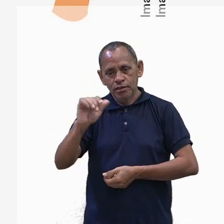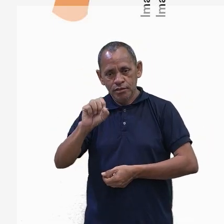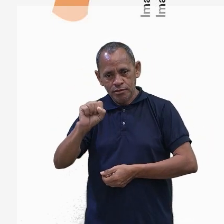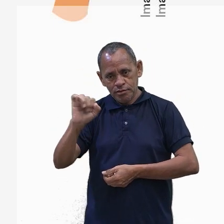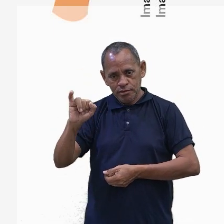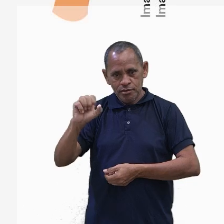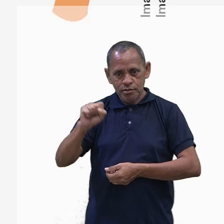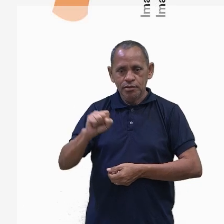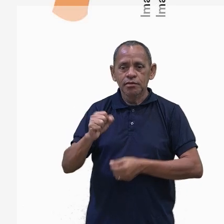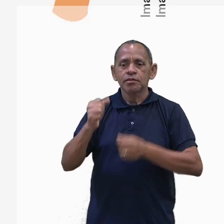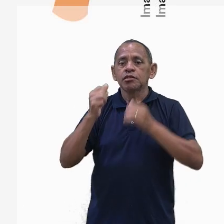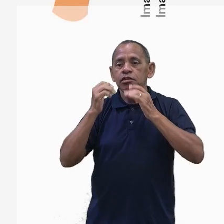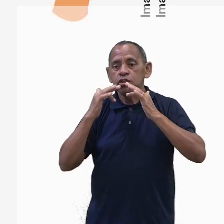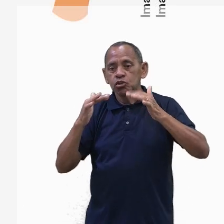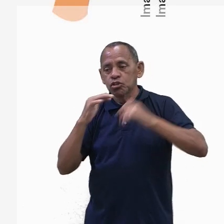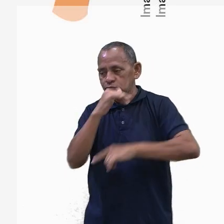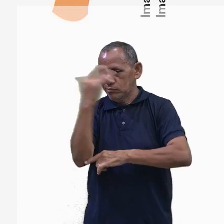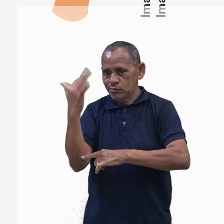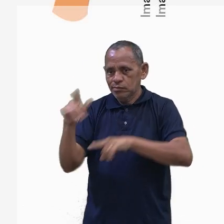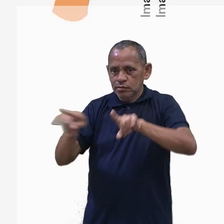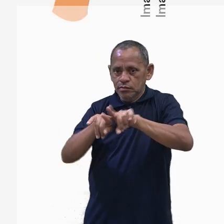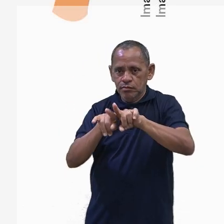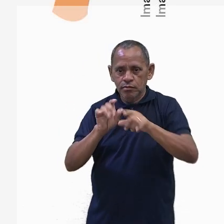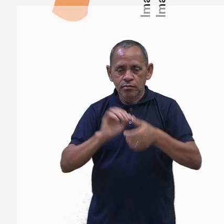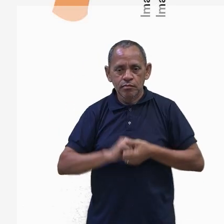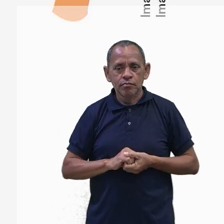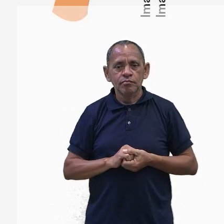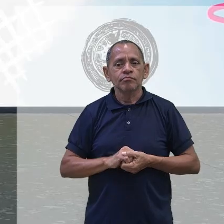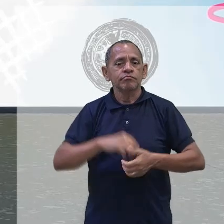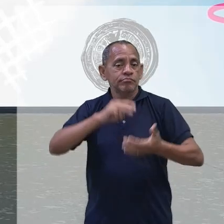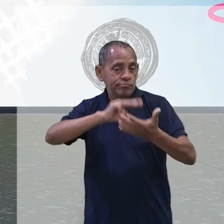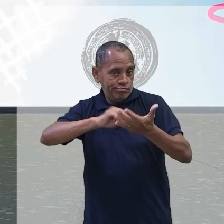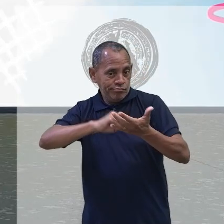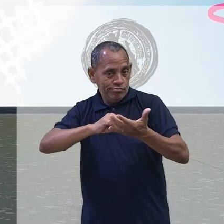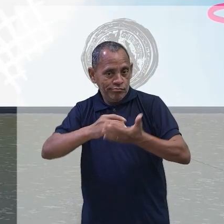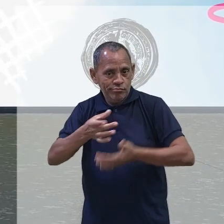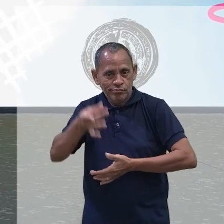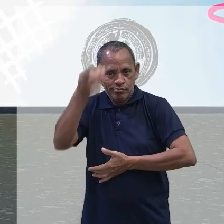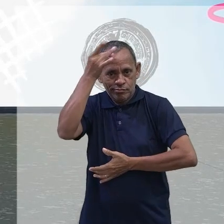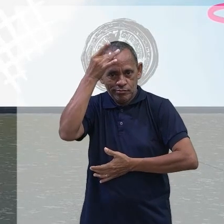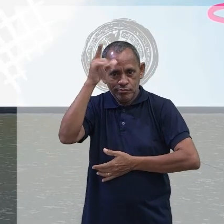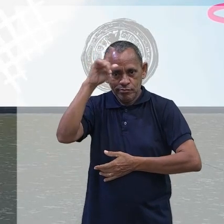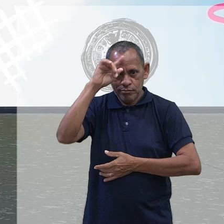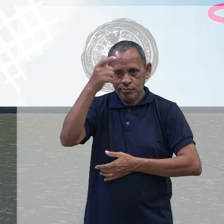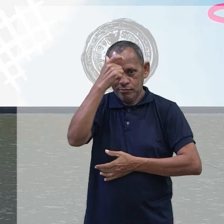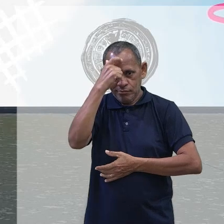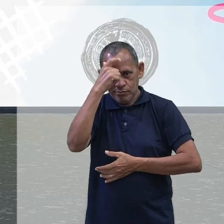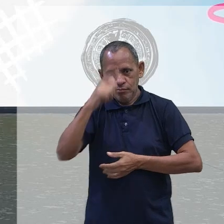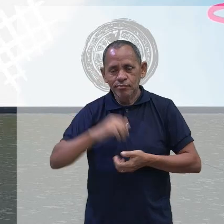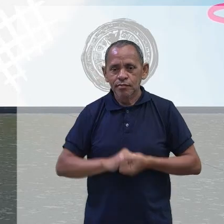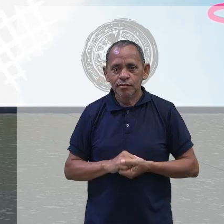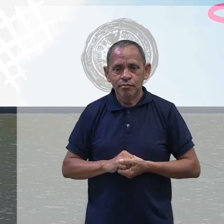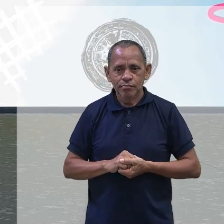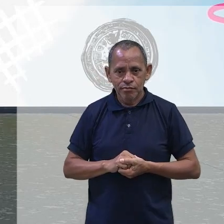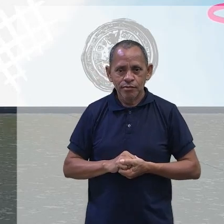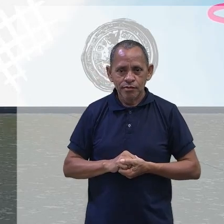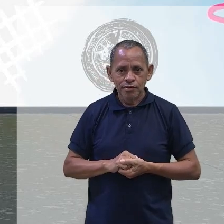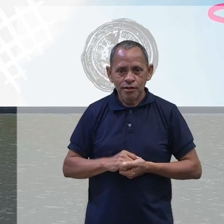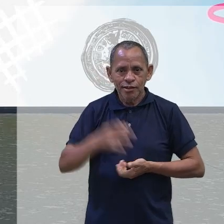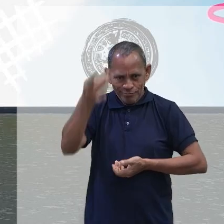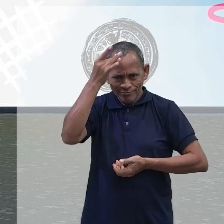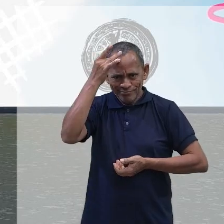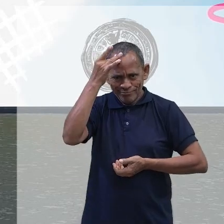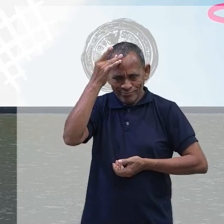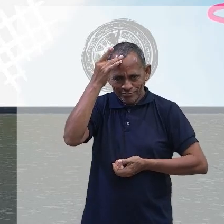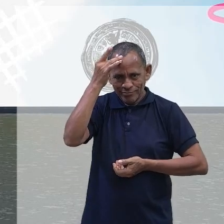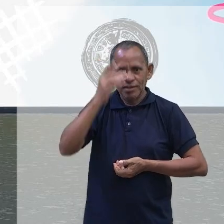tudo isso criando o quê? Um método racional. Gravaram bem isso aí? Né que é legal? É muito bacana estudar essa